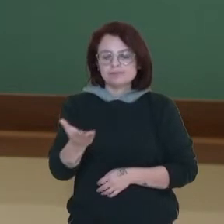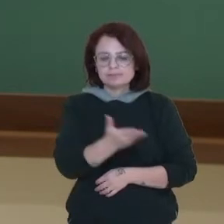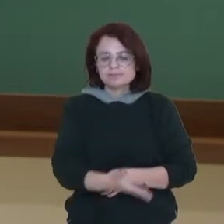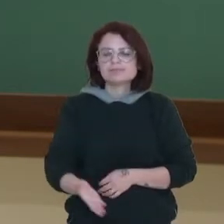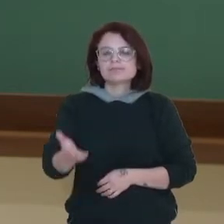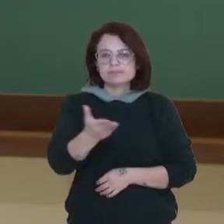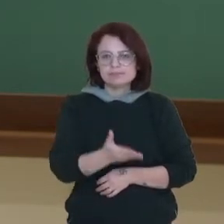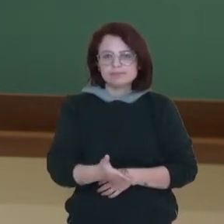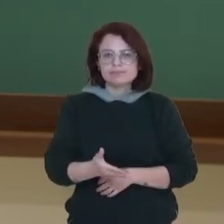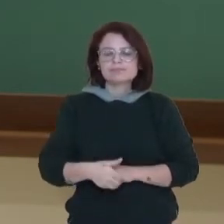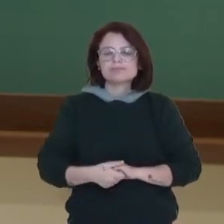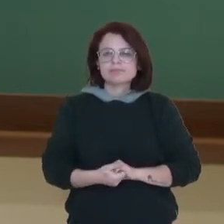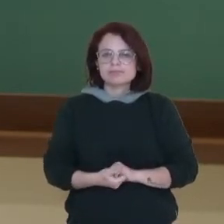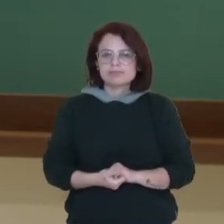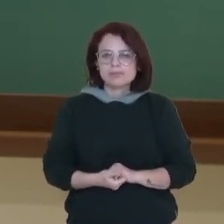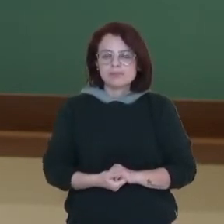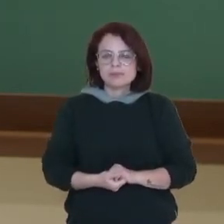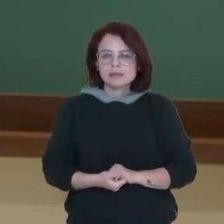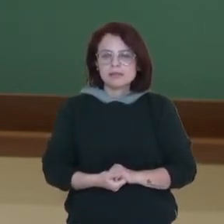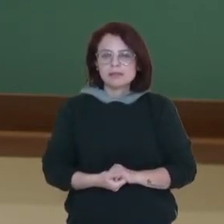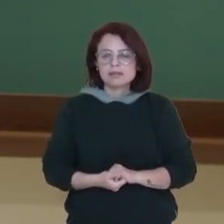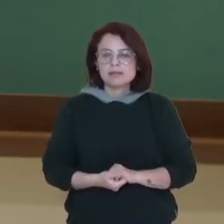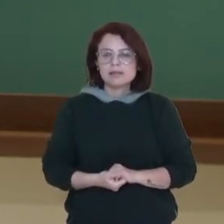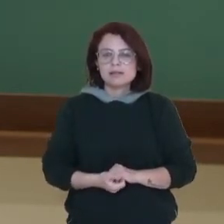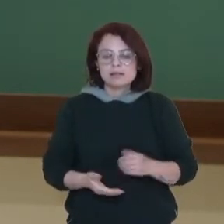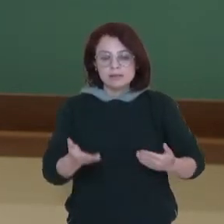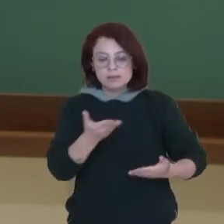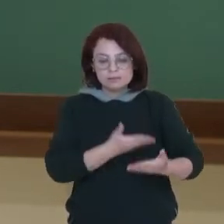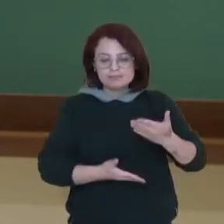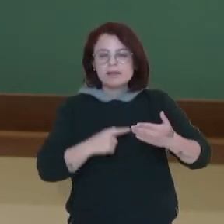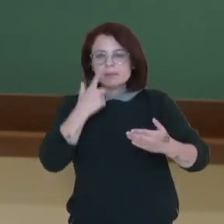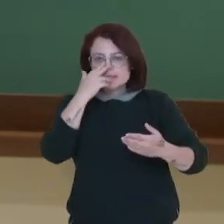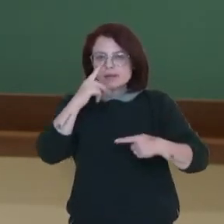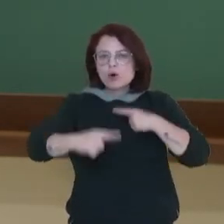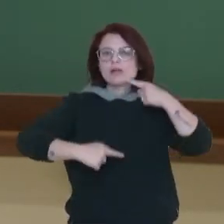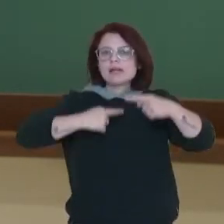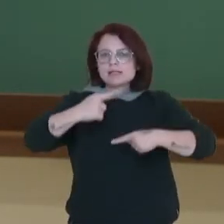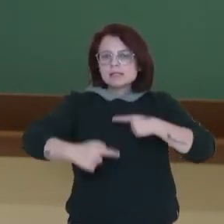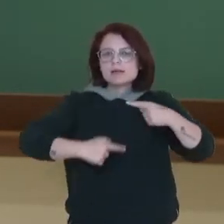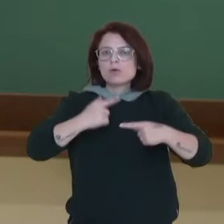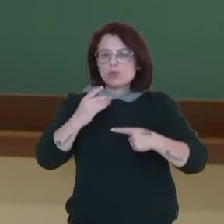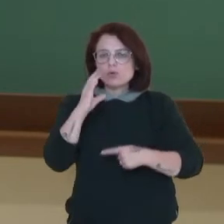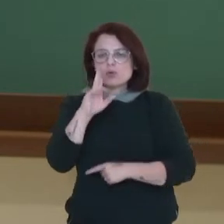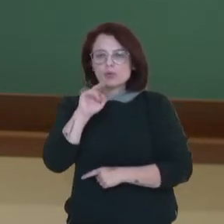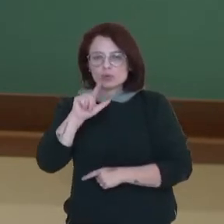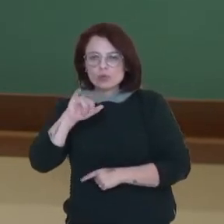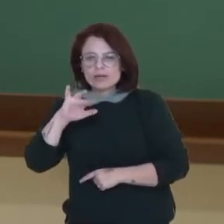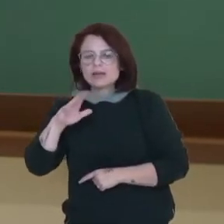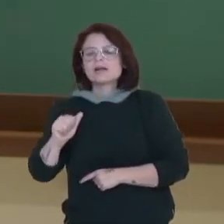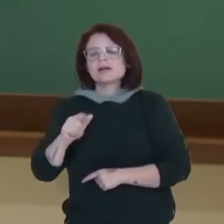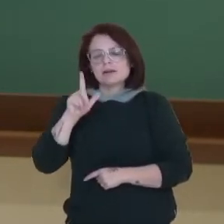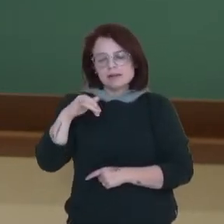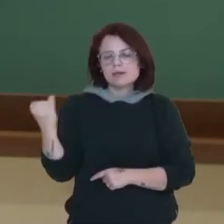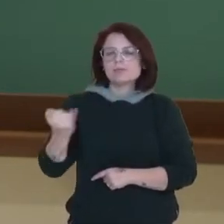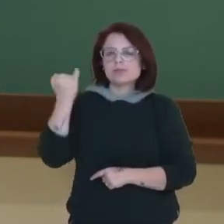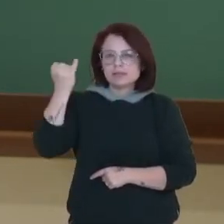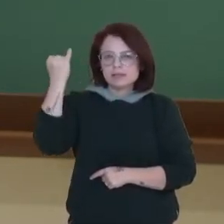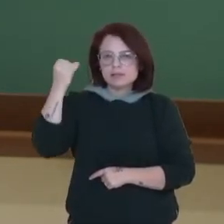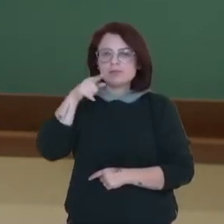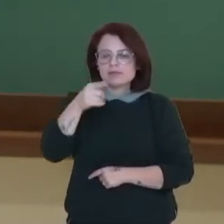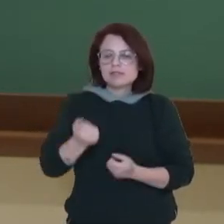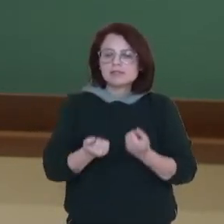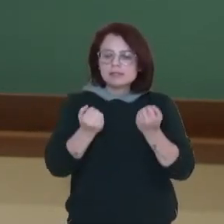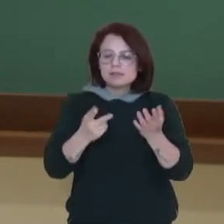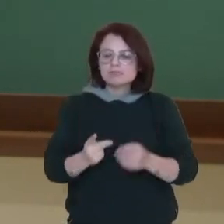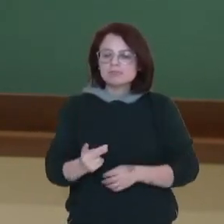utilizaram ao longo de sua vida, certo? Então essa rotação de culturas é importantíssima justamente para você manter